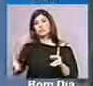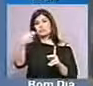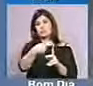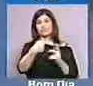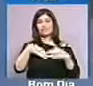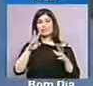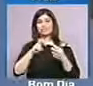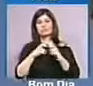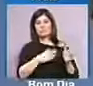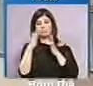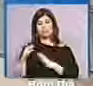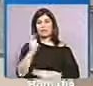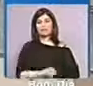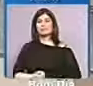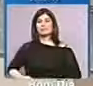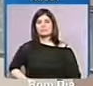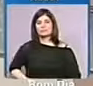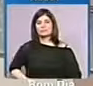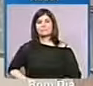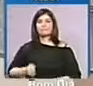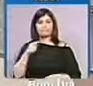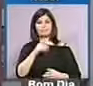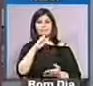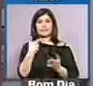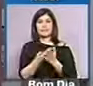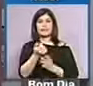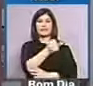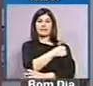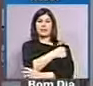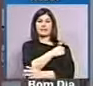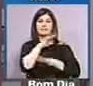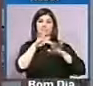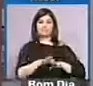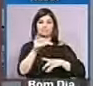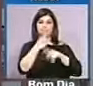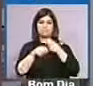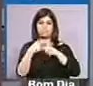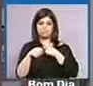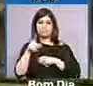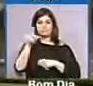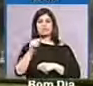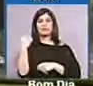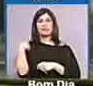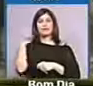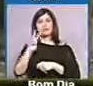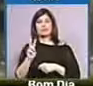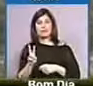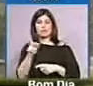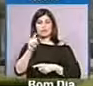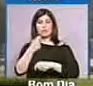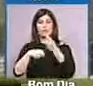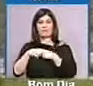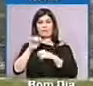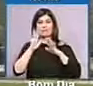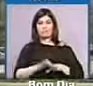E a dificuldade de financiamento está também a estagnar o mercado de casas usadas. E sem ele, garante a Associação, será difícil